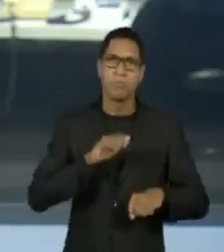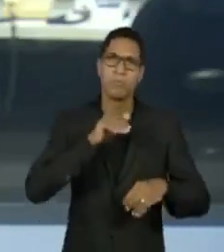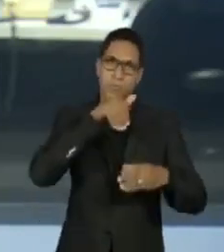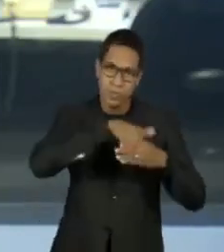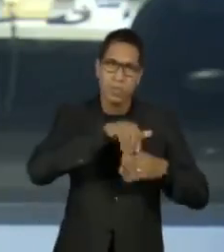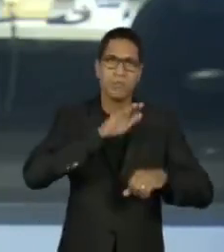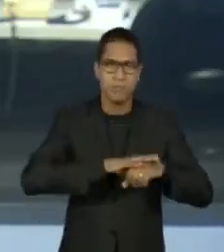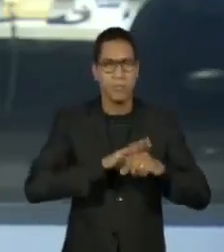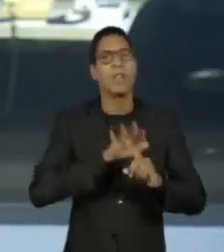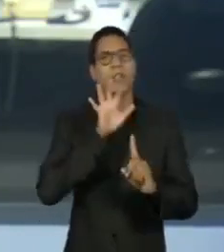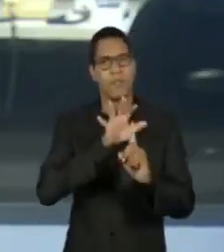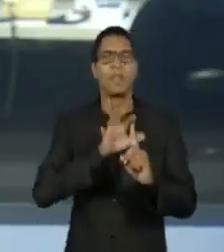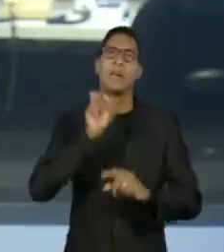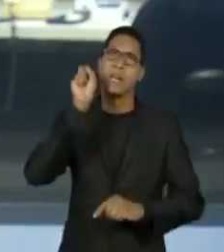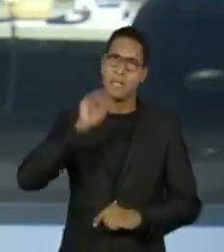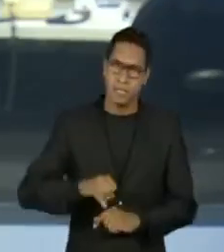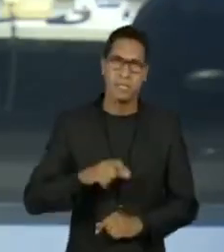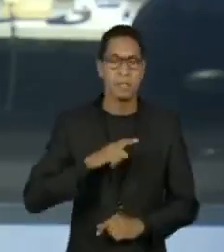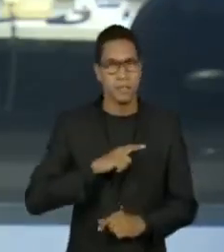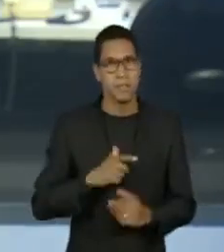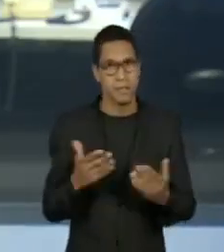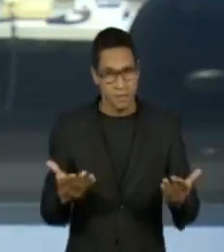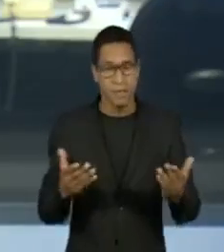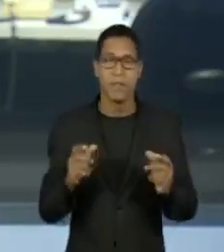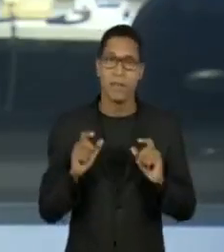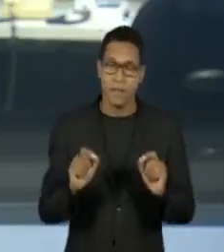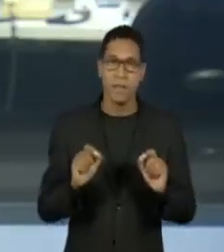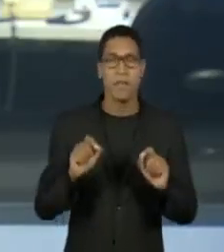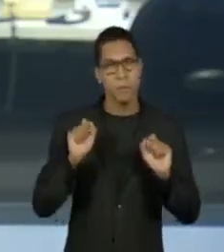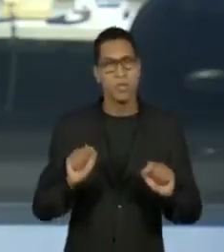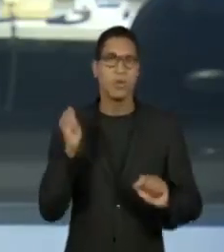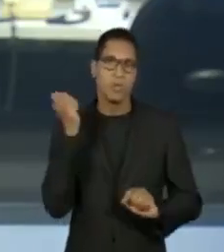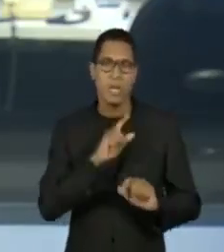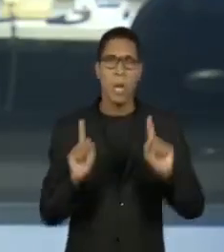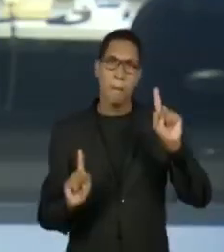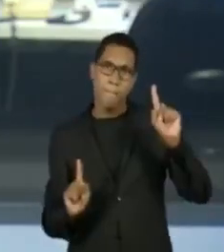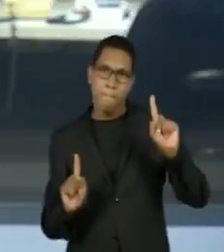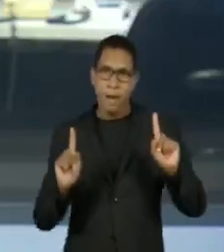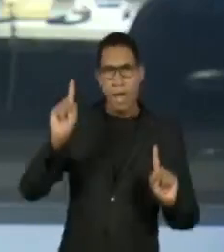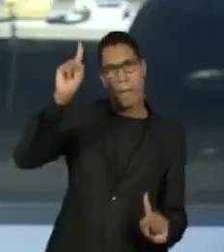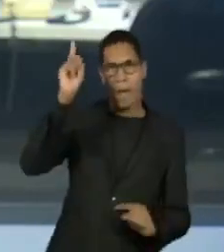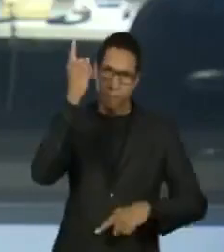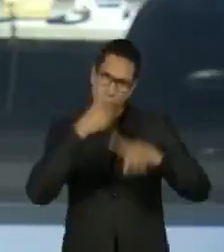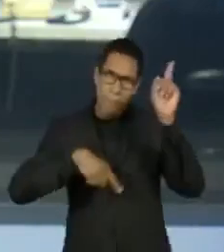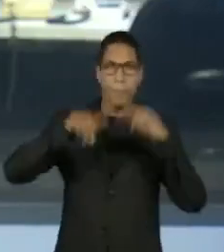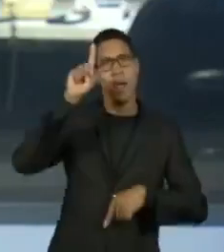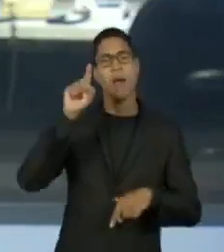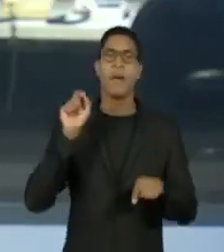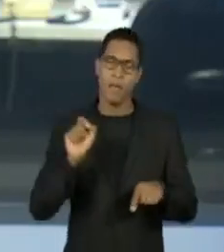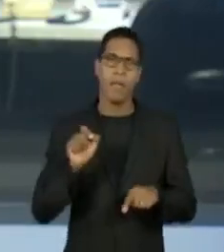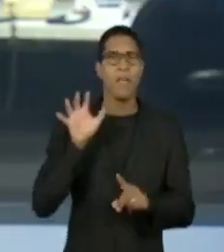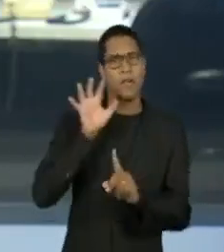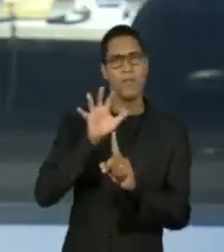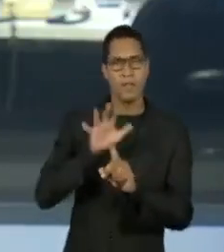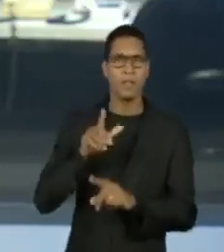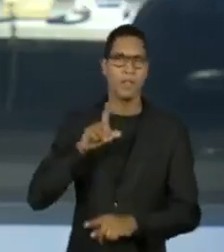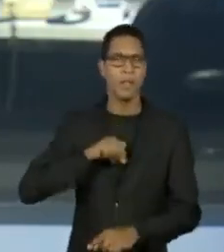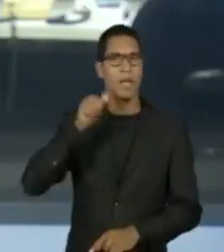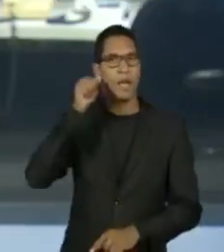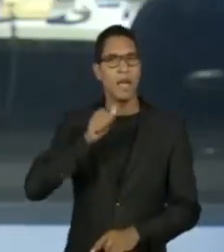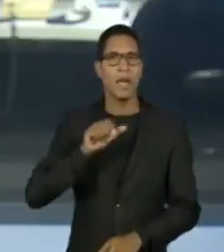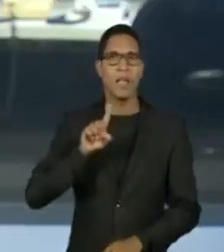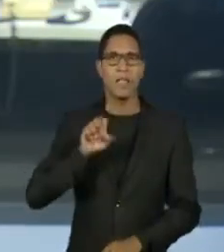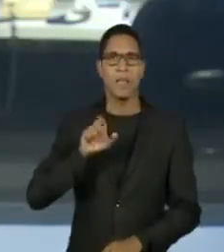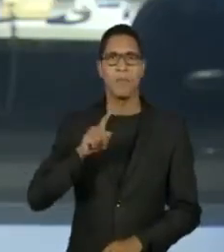imprensa norte-americana reconhece como um dos motivos para essa virada, ou uma influência para essa virada na Geórgia, a influência da deputada